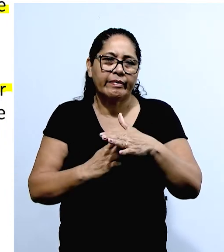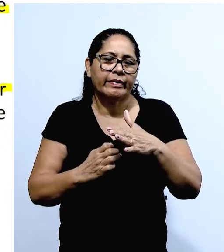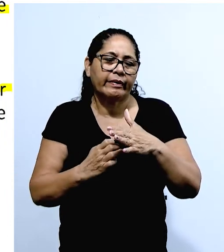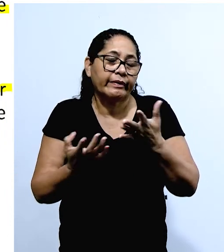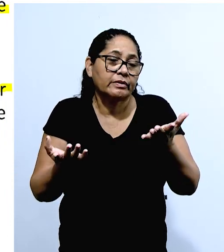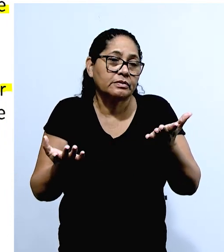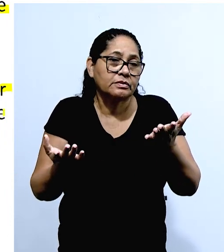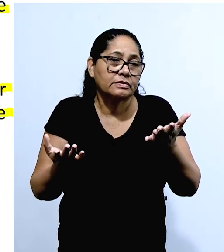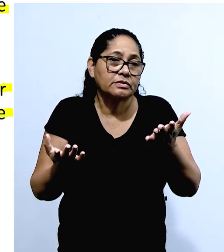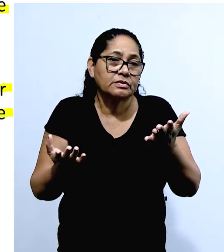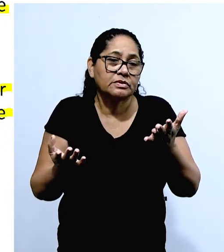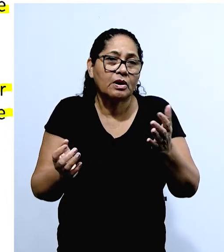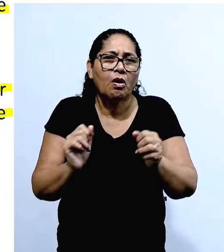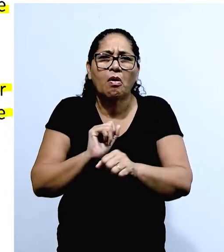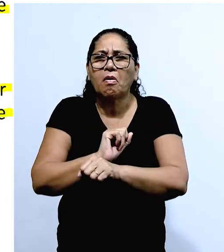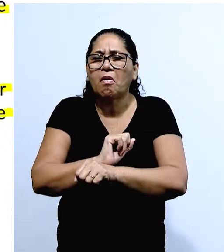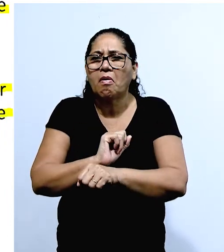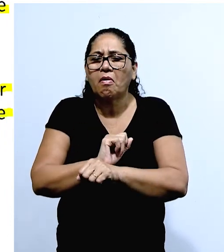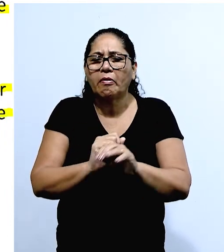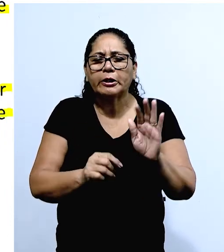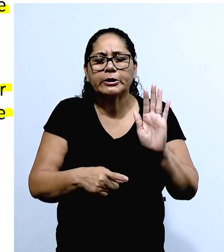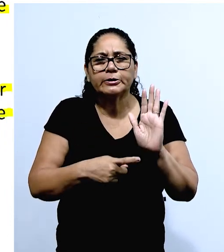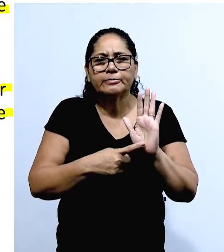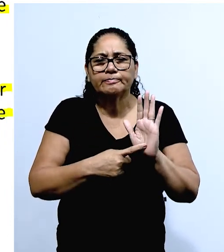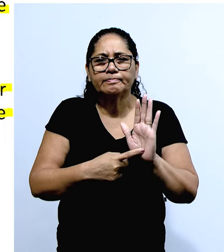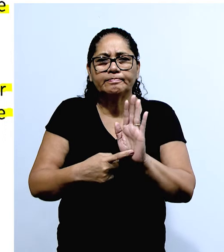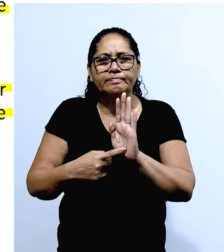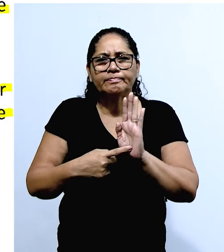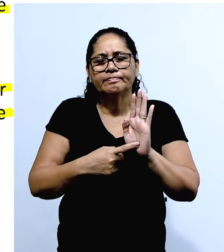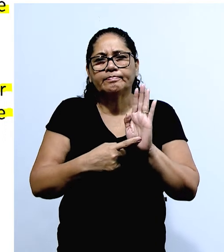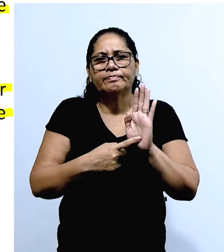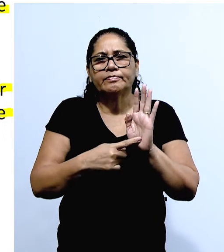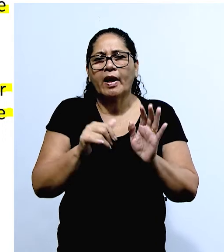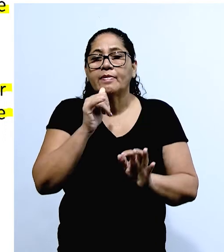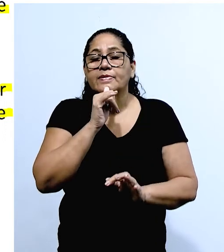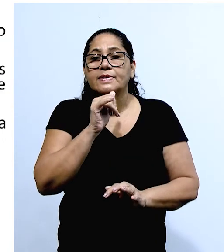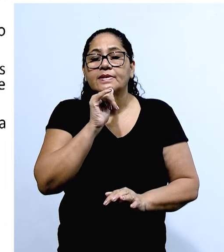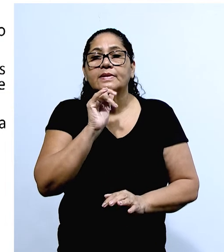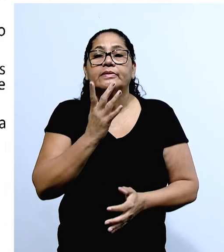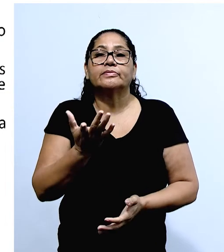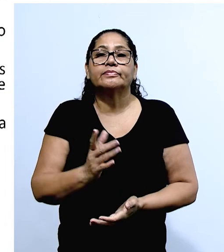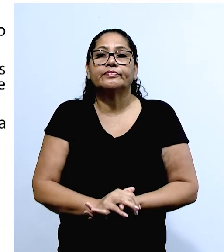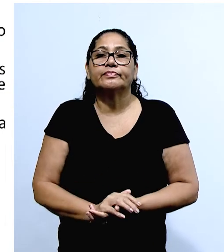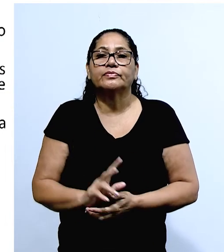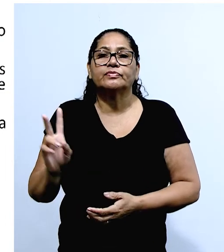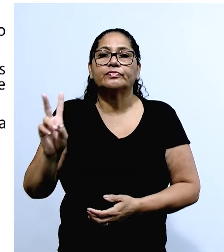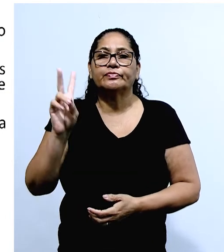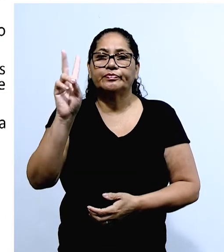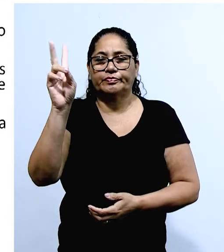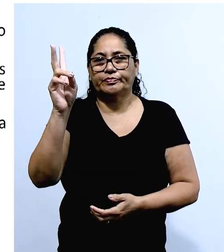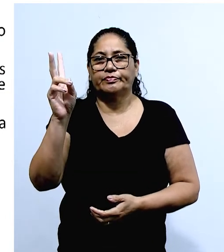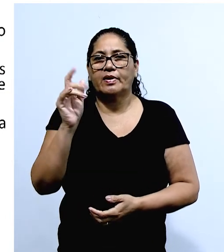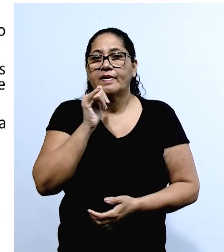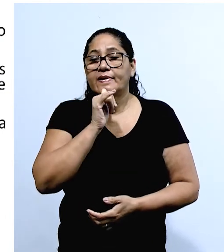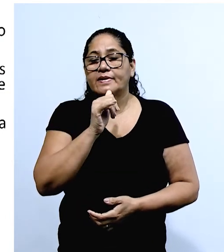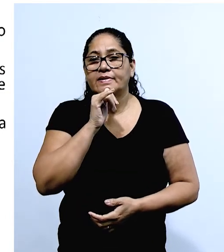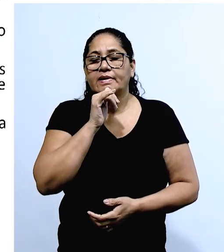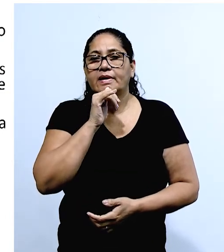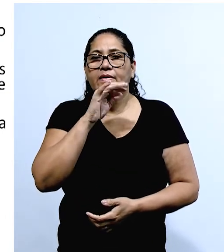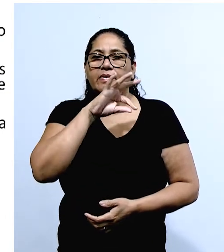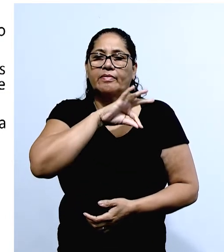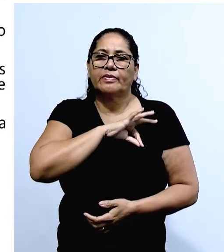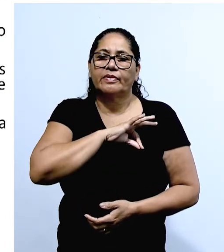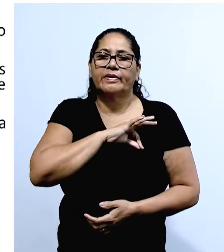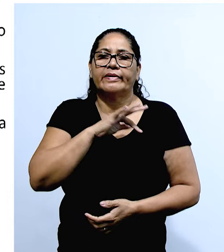nas situações inesperadas que lhe apresentem, né? Então, nós temos aqui um exemplo de valores, né? Por exemplo, da